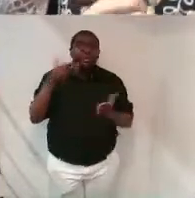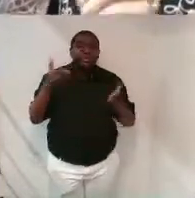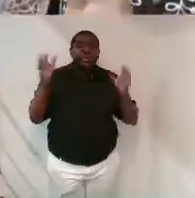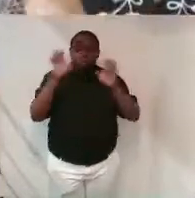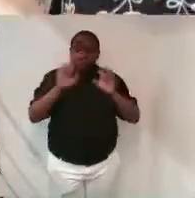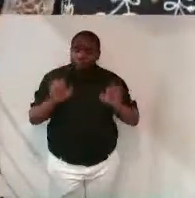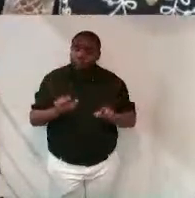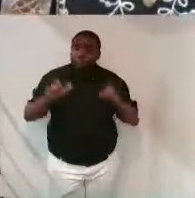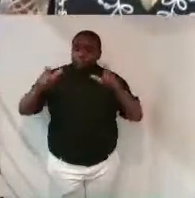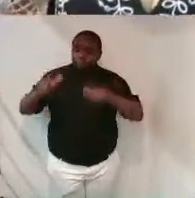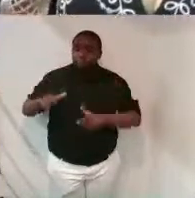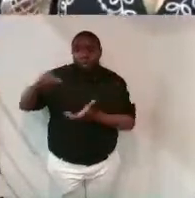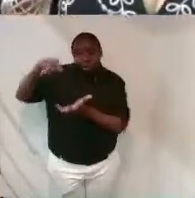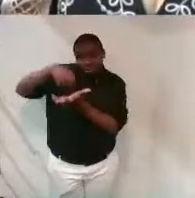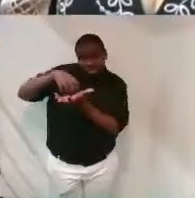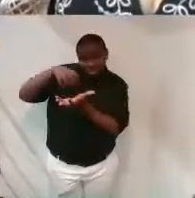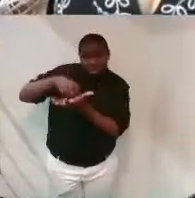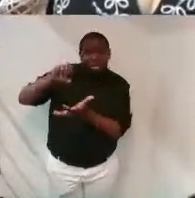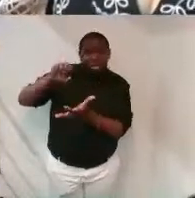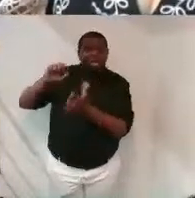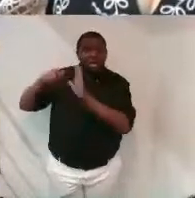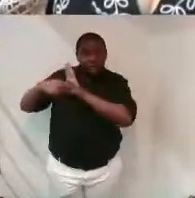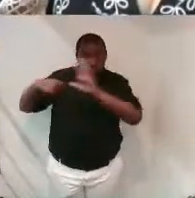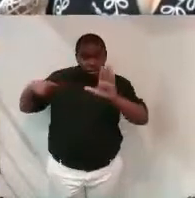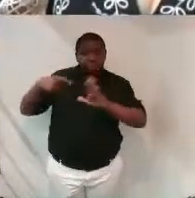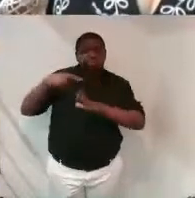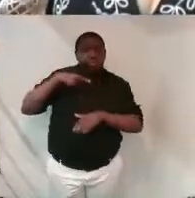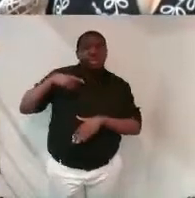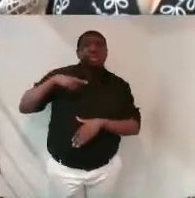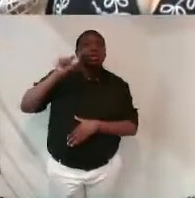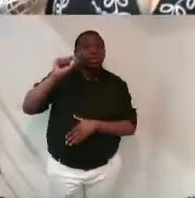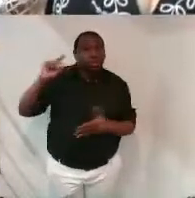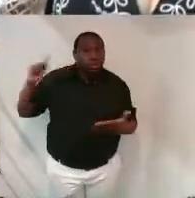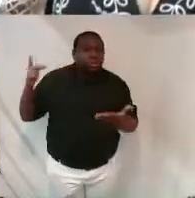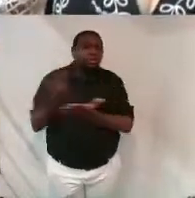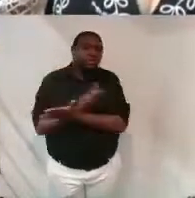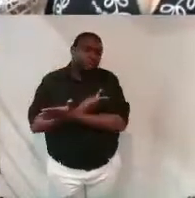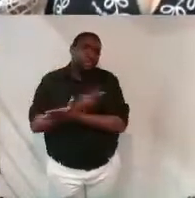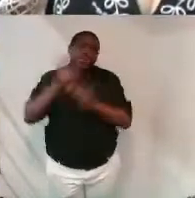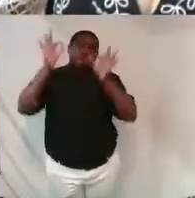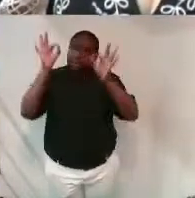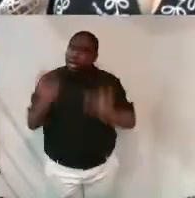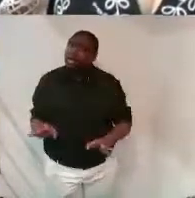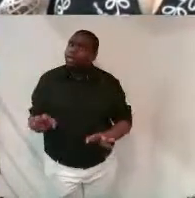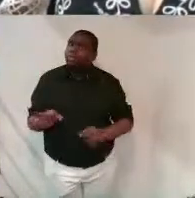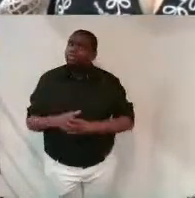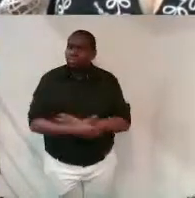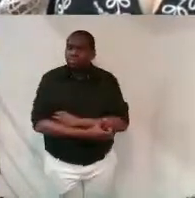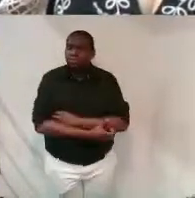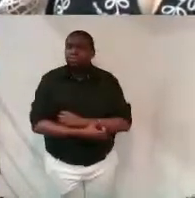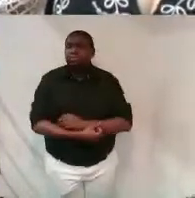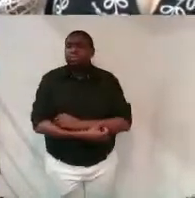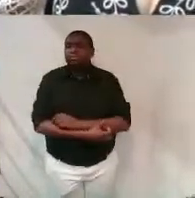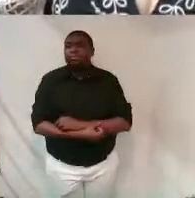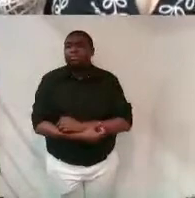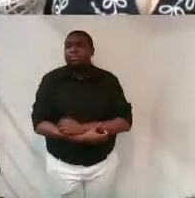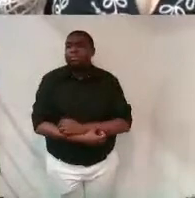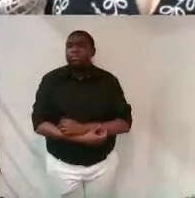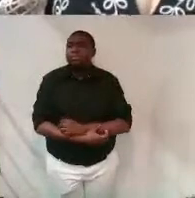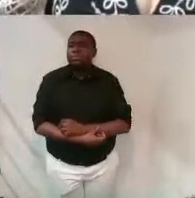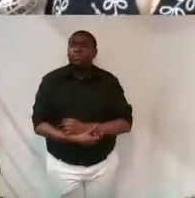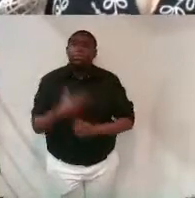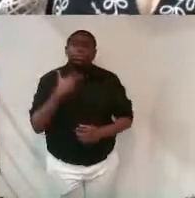agências reguladoras aconteçam de forma efetiva, zelando pela não